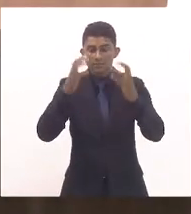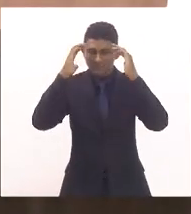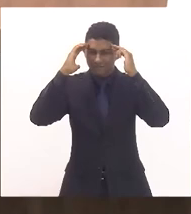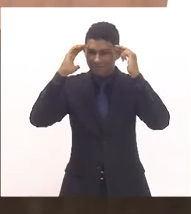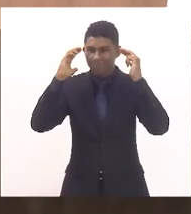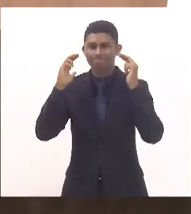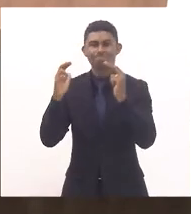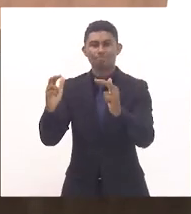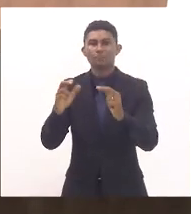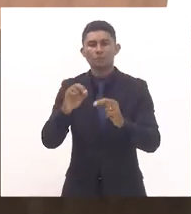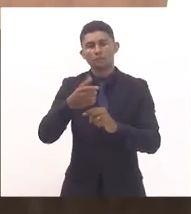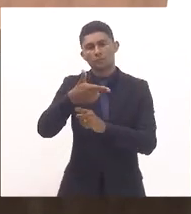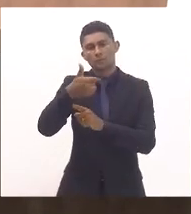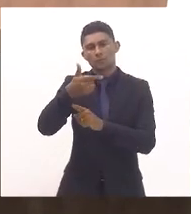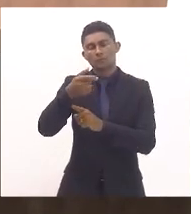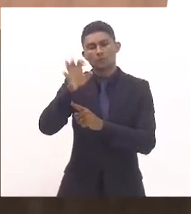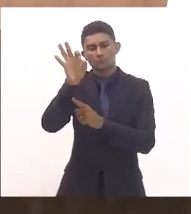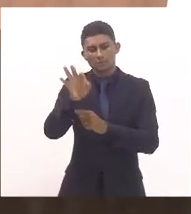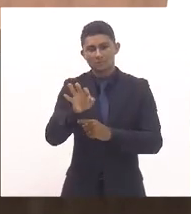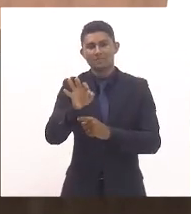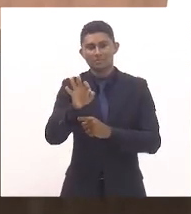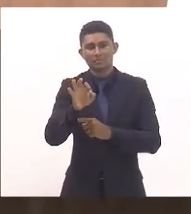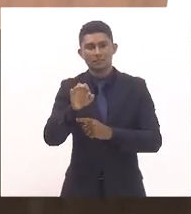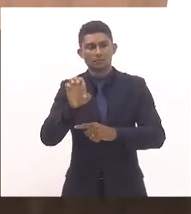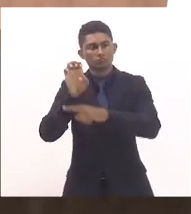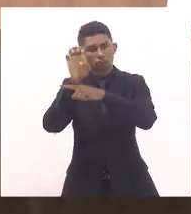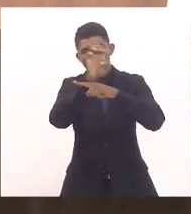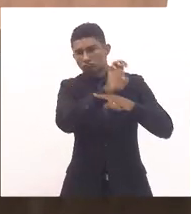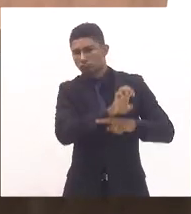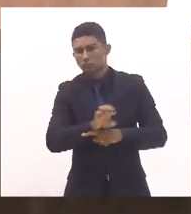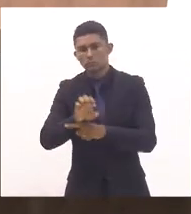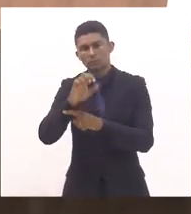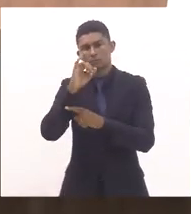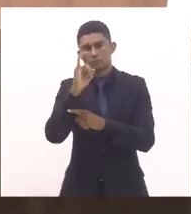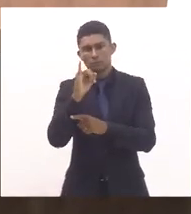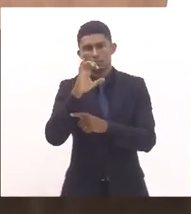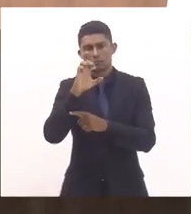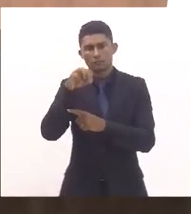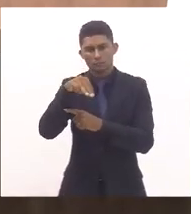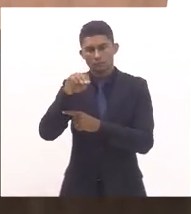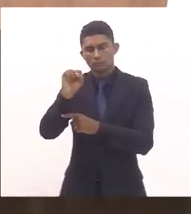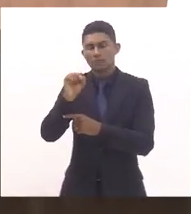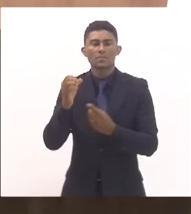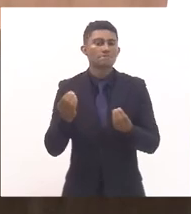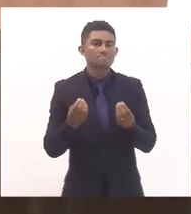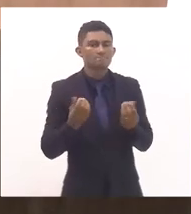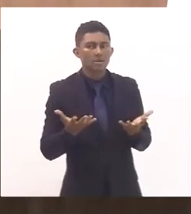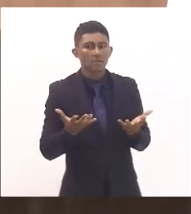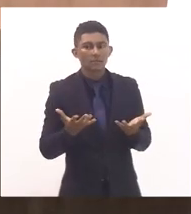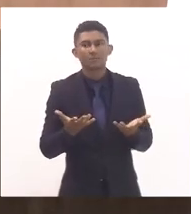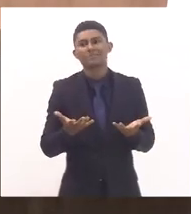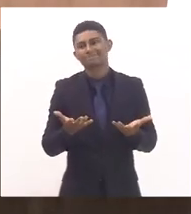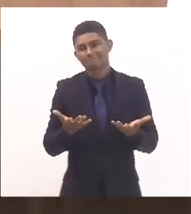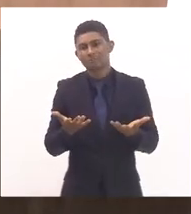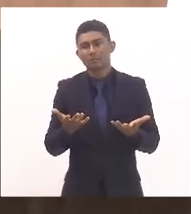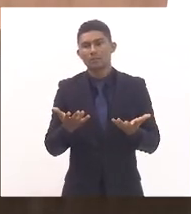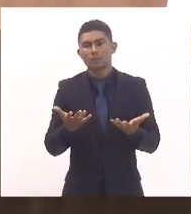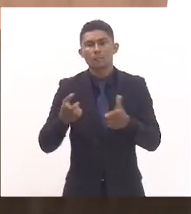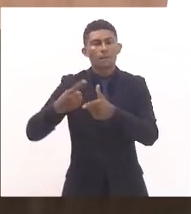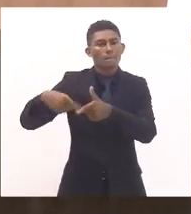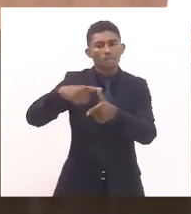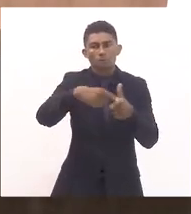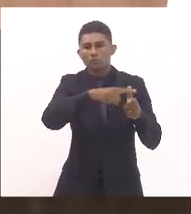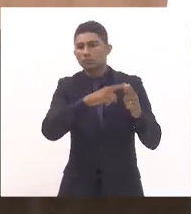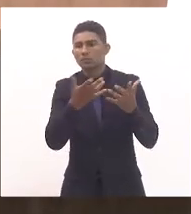de 12%, a alíquota interestadual de ICMS, para que não tivesse um problema de chancela